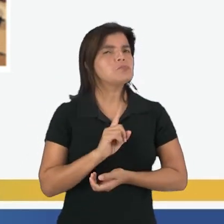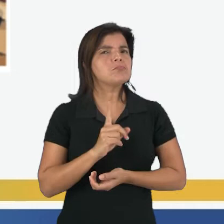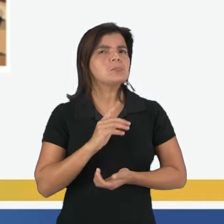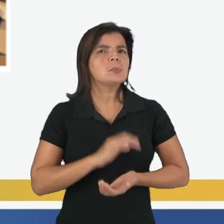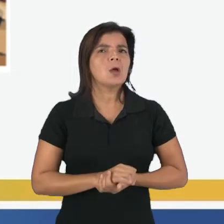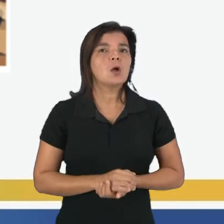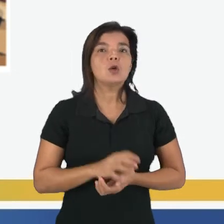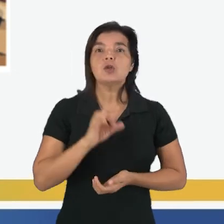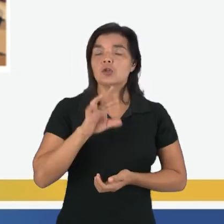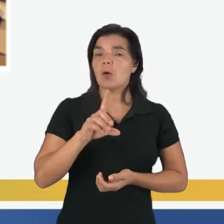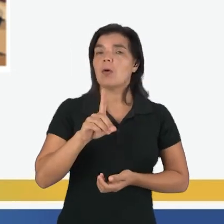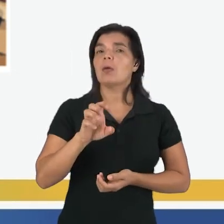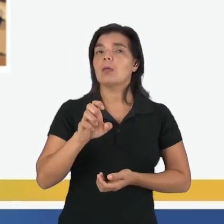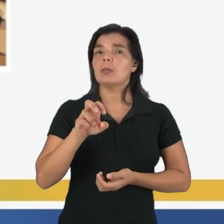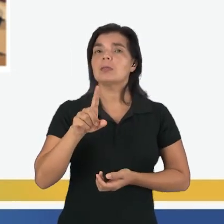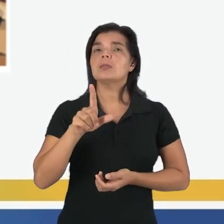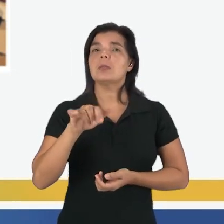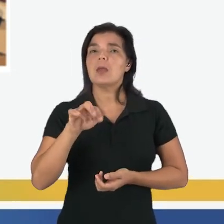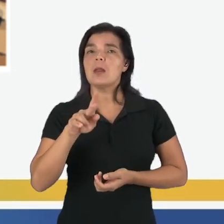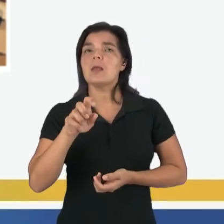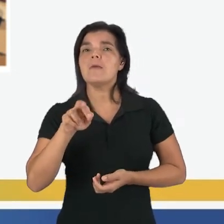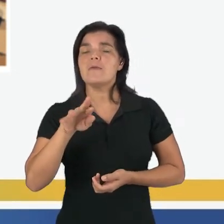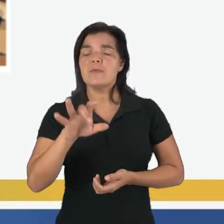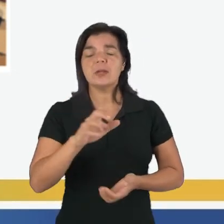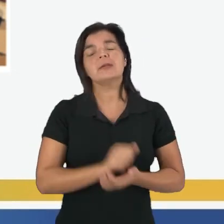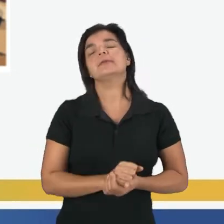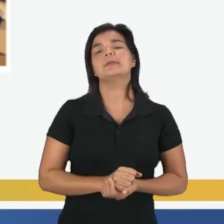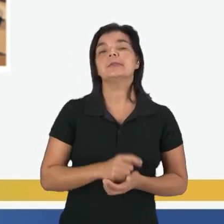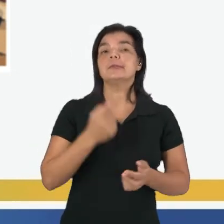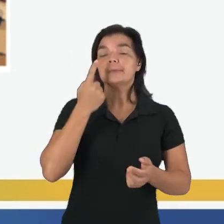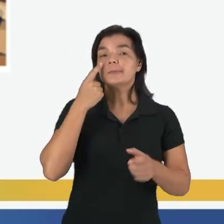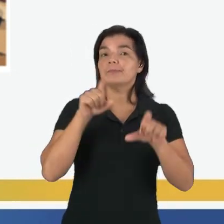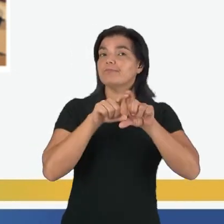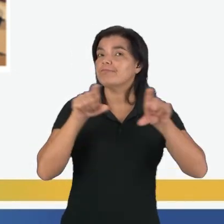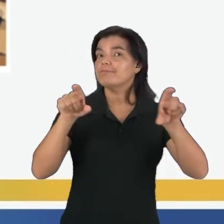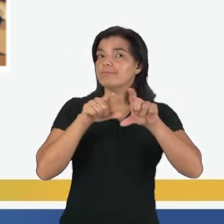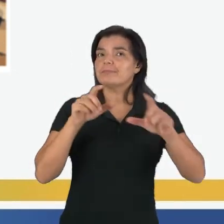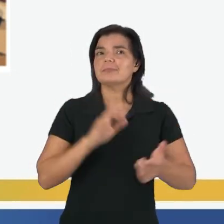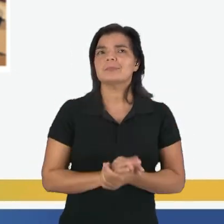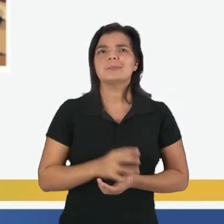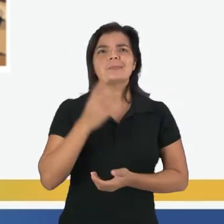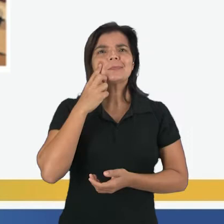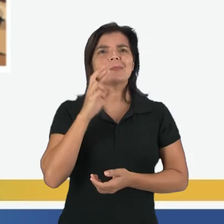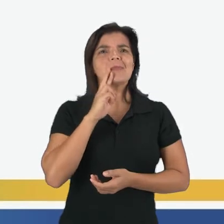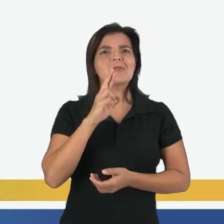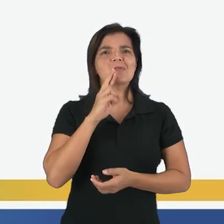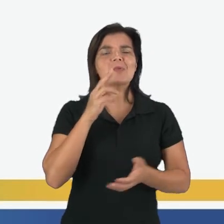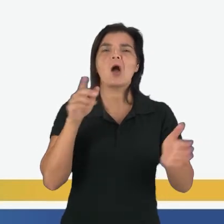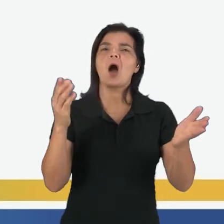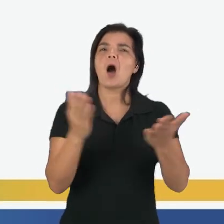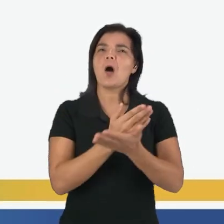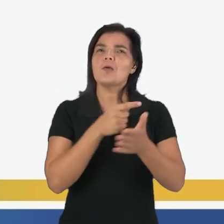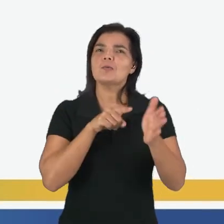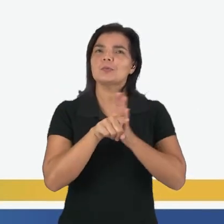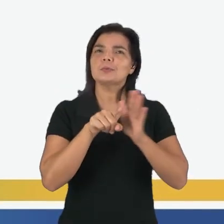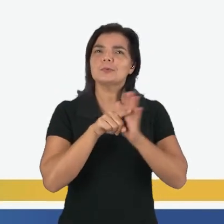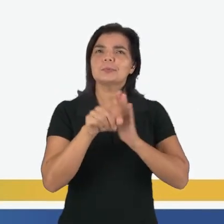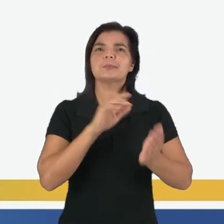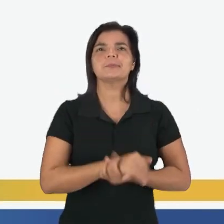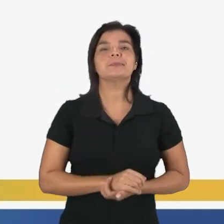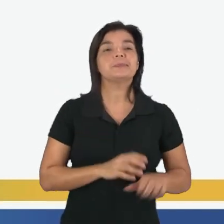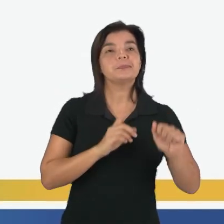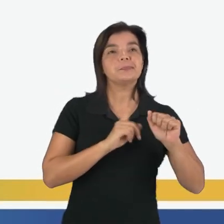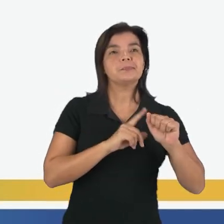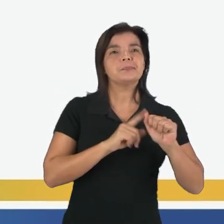não, só delivery. Baseado nessa tirinha, pessoal, vamos responder algumas perguntas. Então, na letra